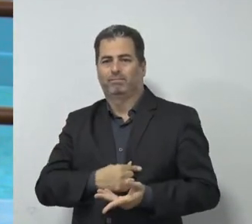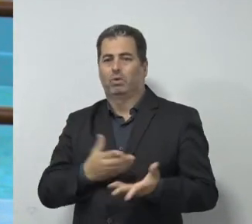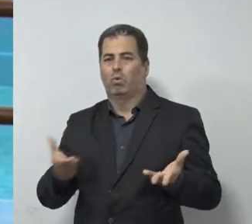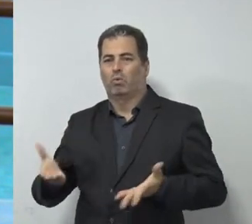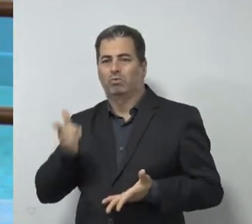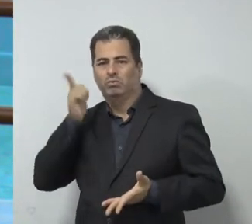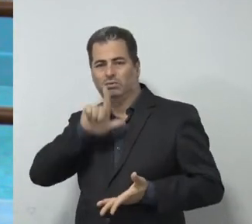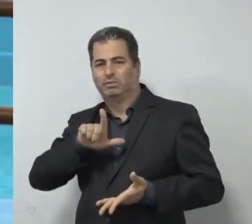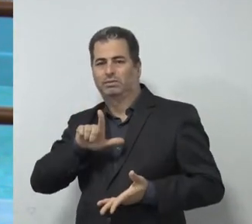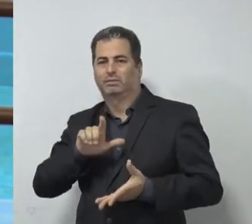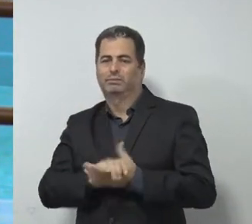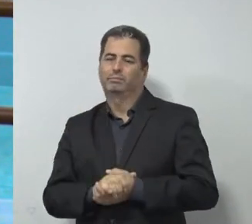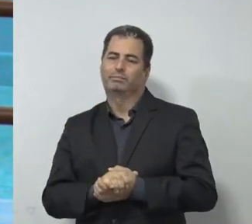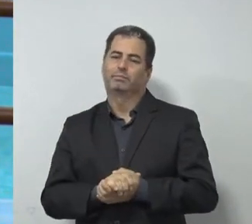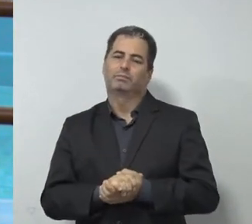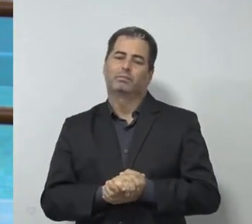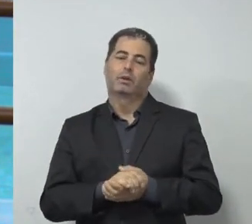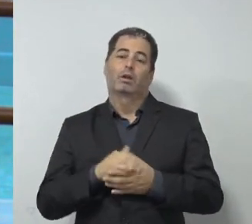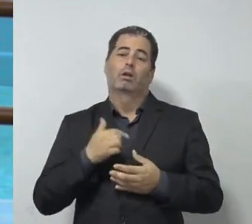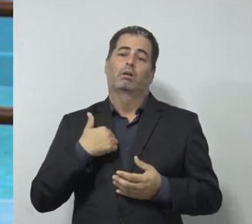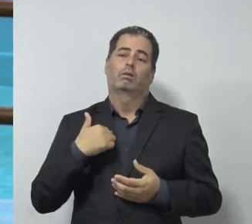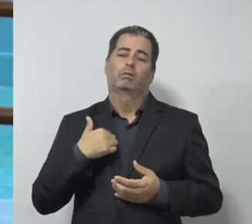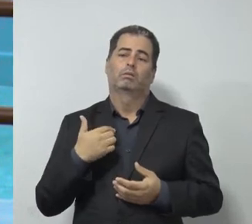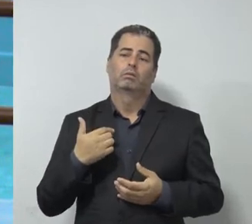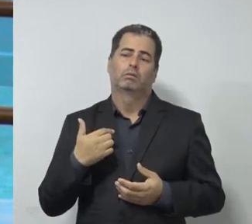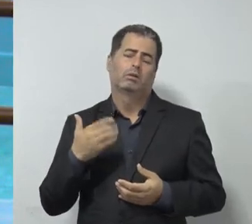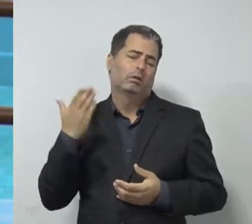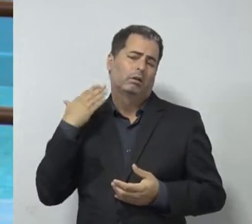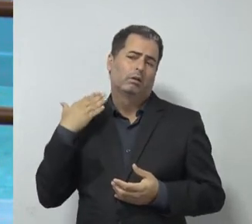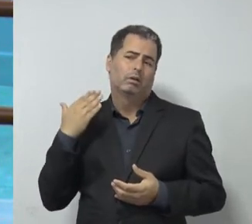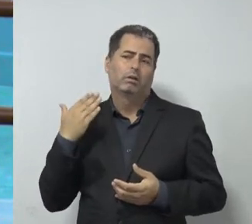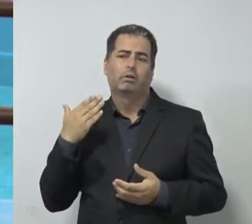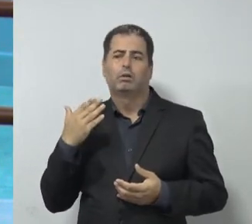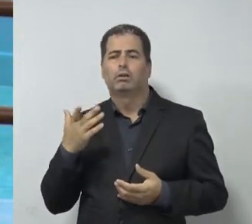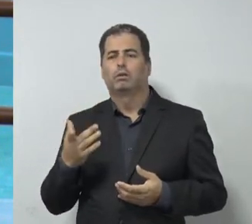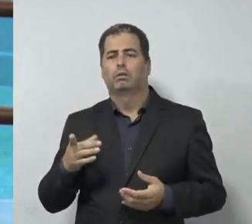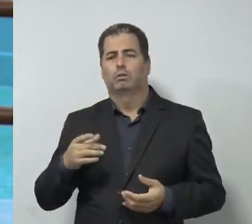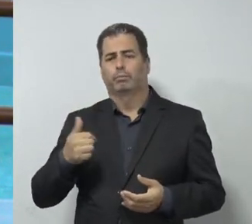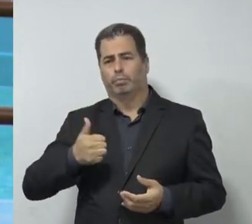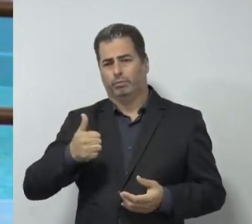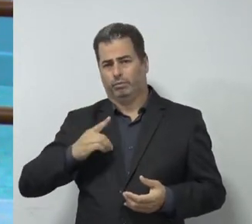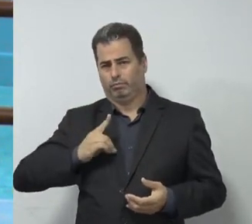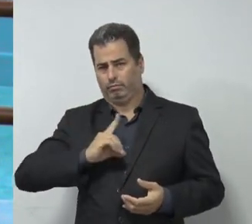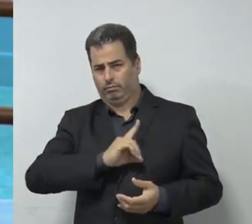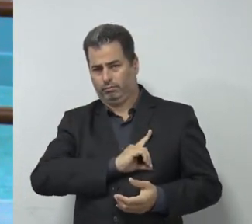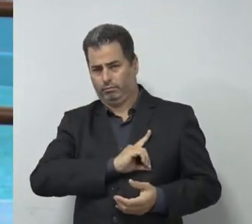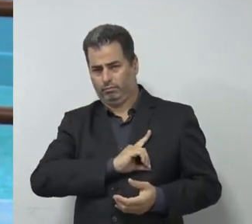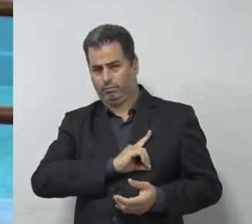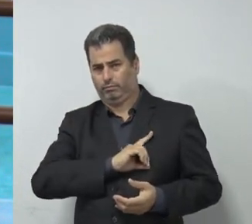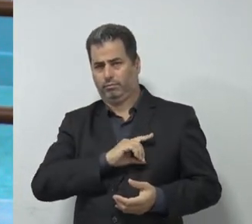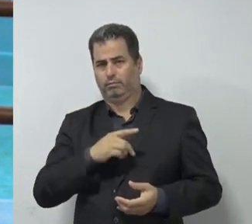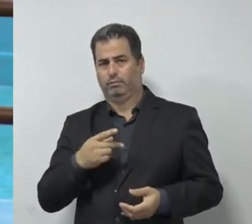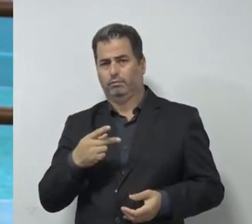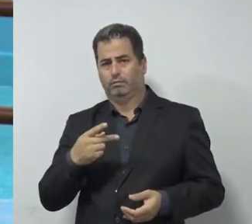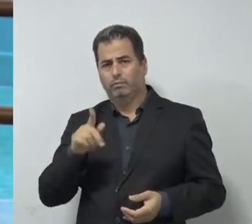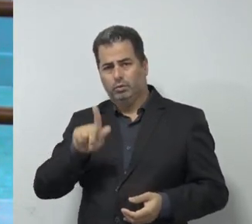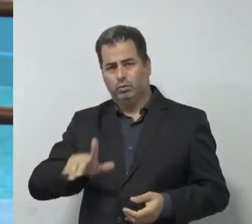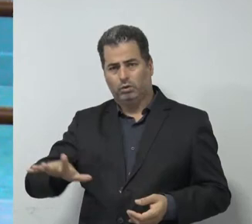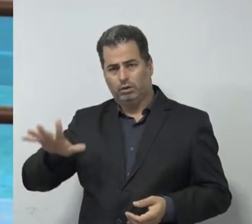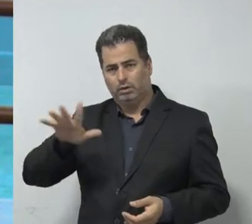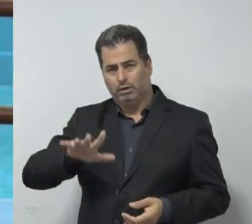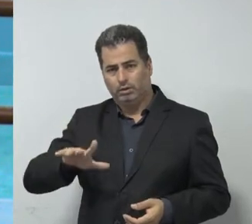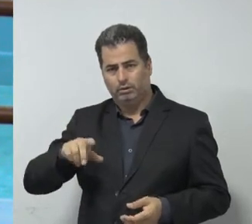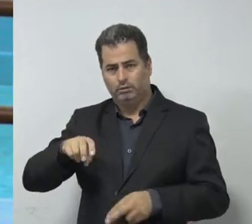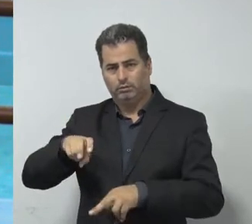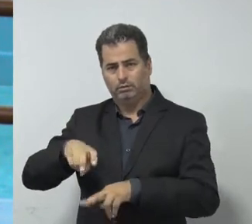das homenageadas. Eu estive, quando a primeira-dama do Estado foi homenageada, eu estava assistindo à solenidade.